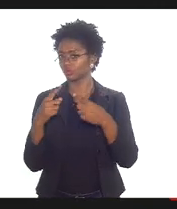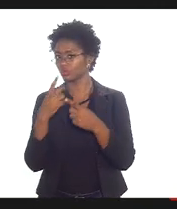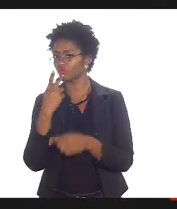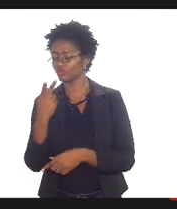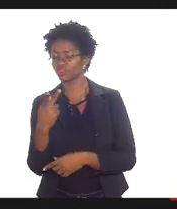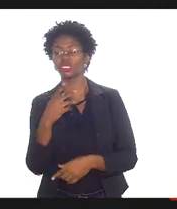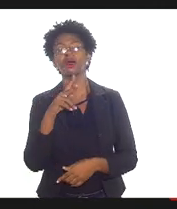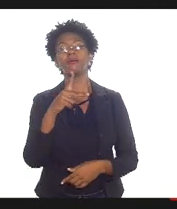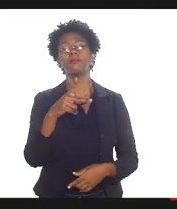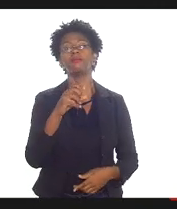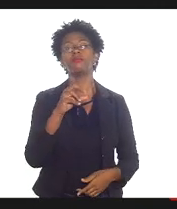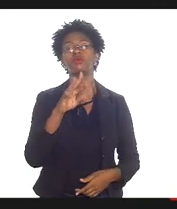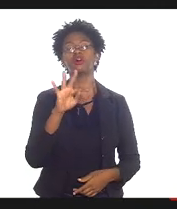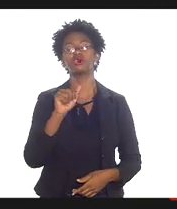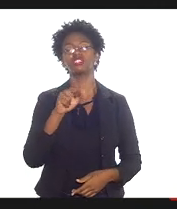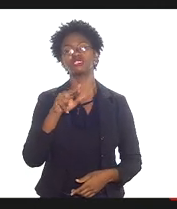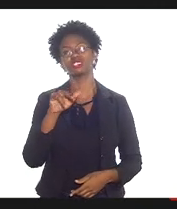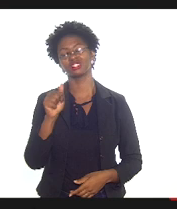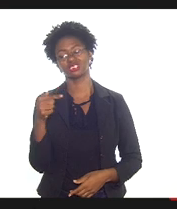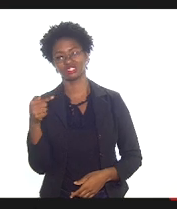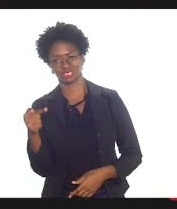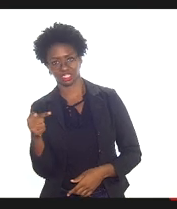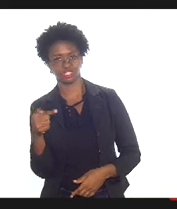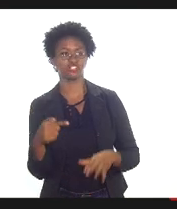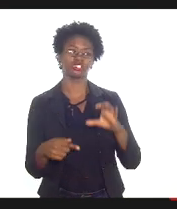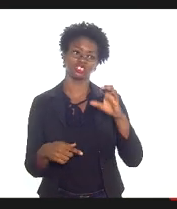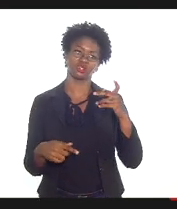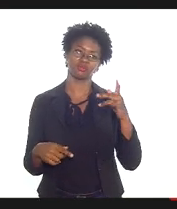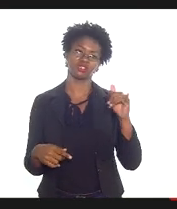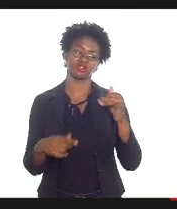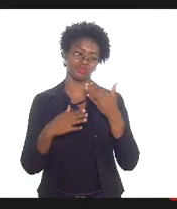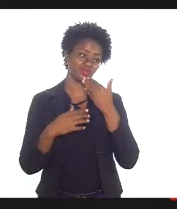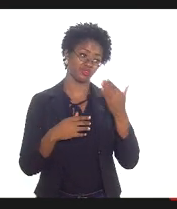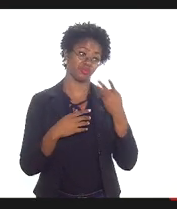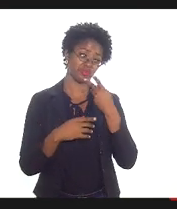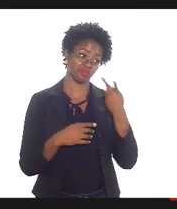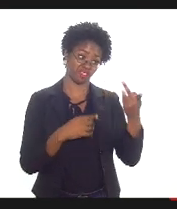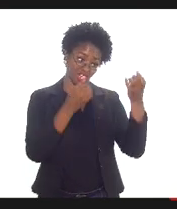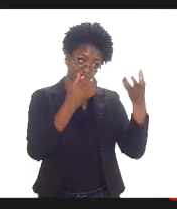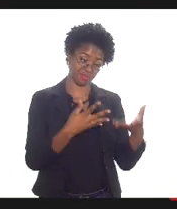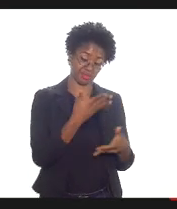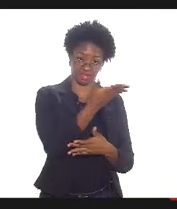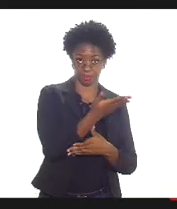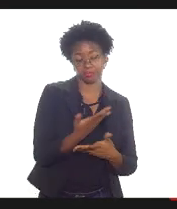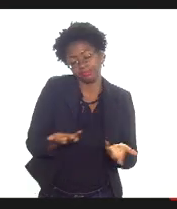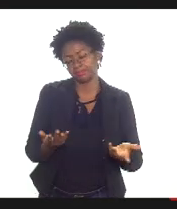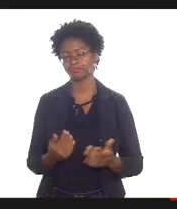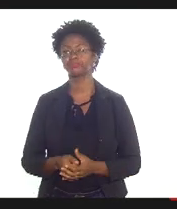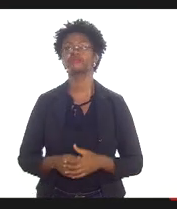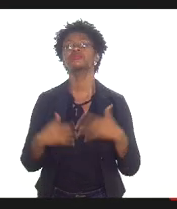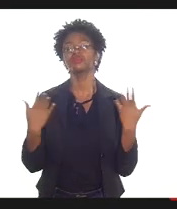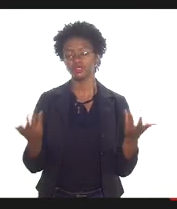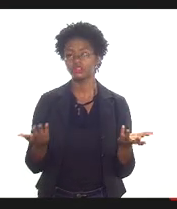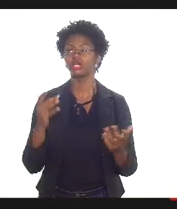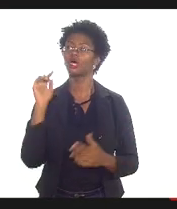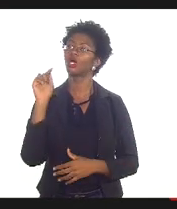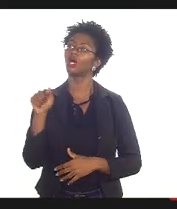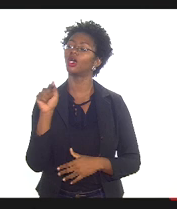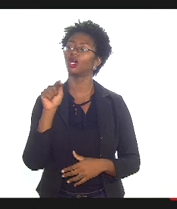portaria 7 que a CPI me pediu para falar sobre ela. Então,